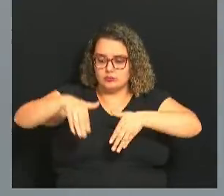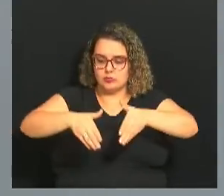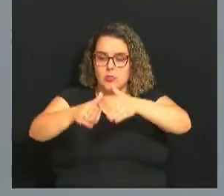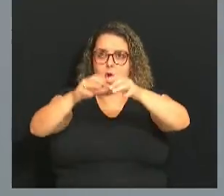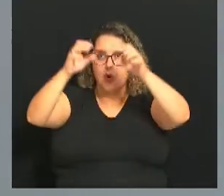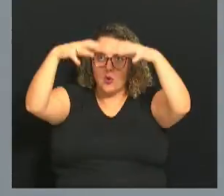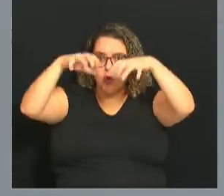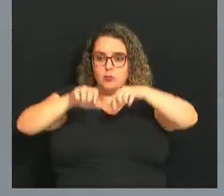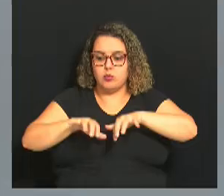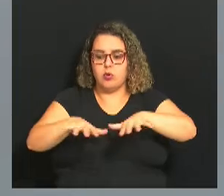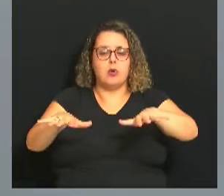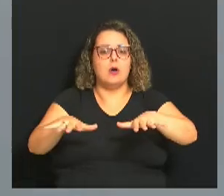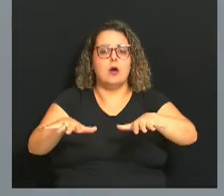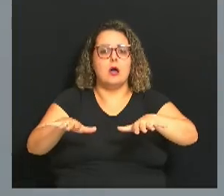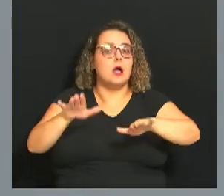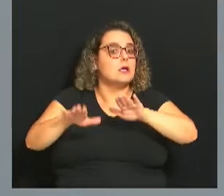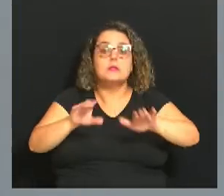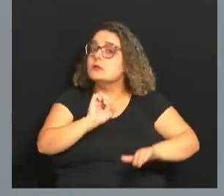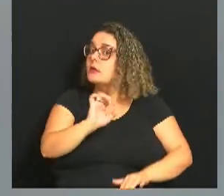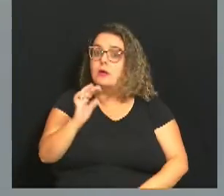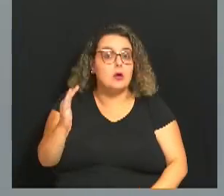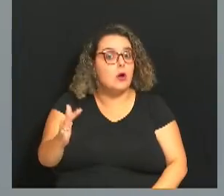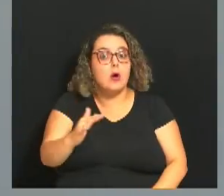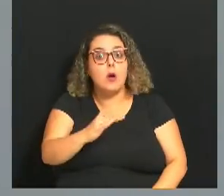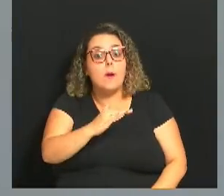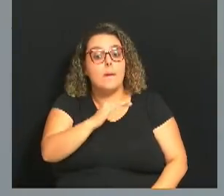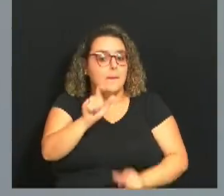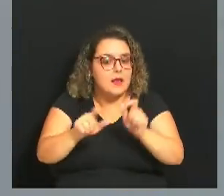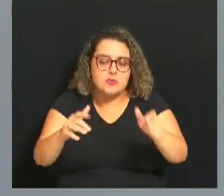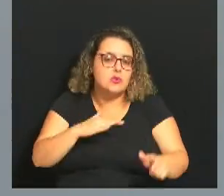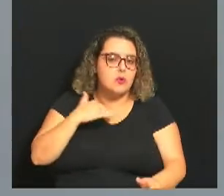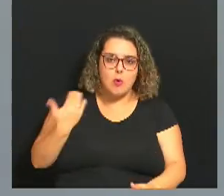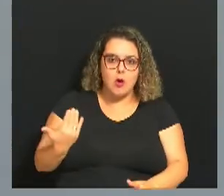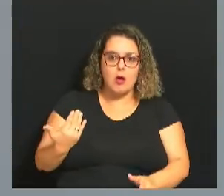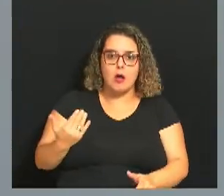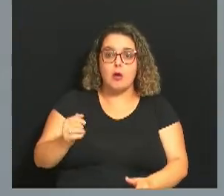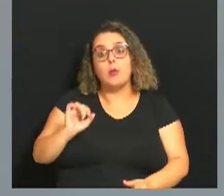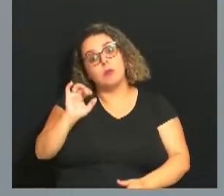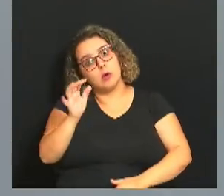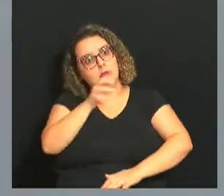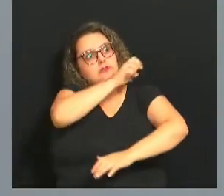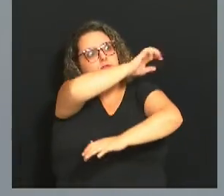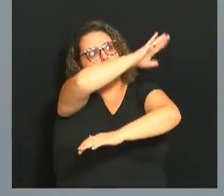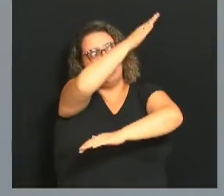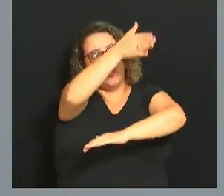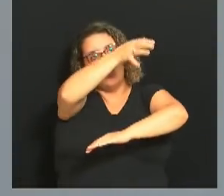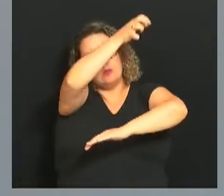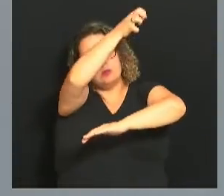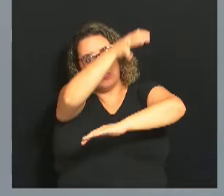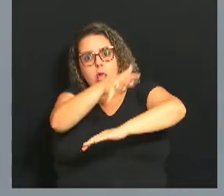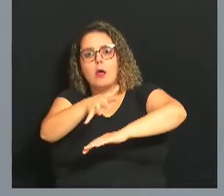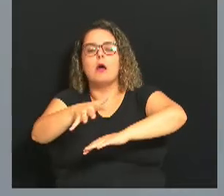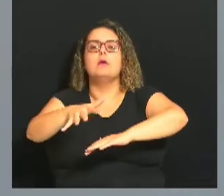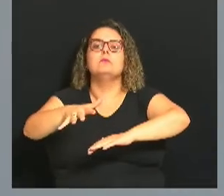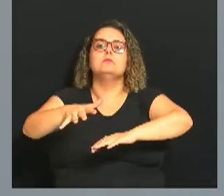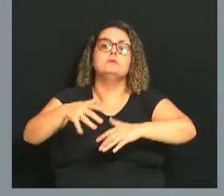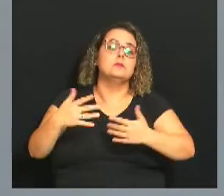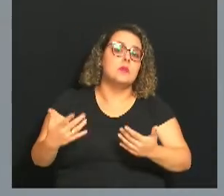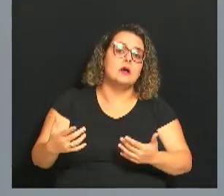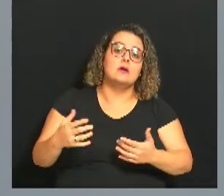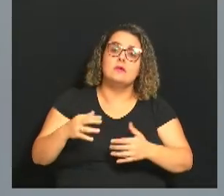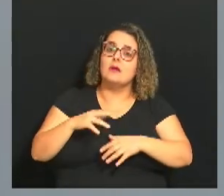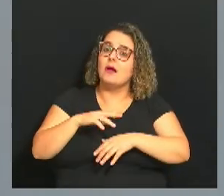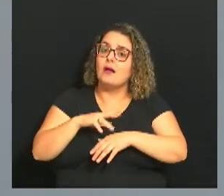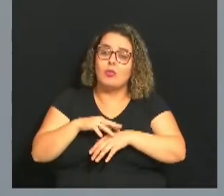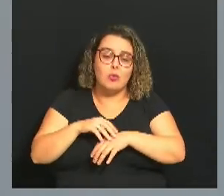ela não chega a matar pessoas, como ocorre nos deslizamentos, né? Mas ela causa danos, ela transmite doenças. Então,